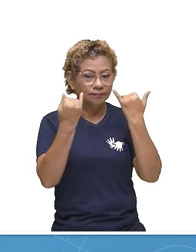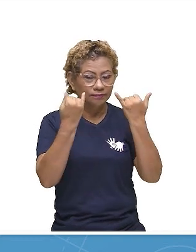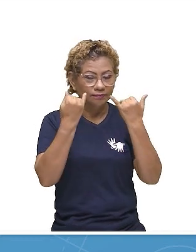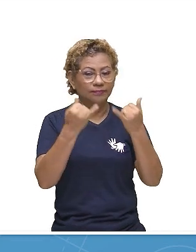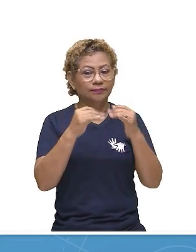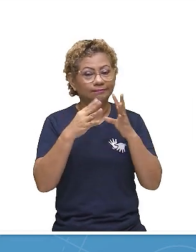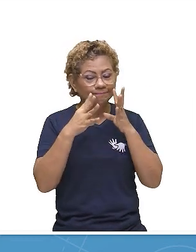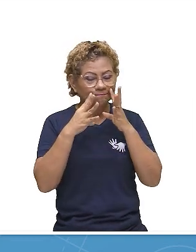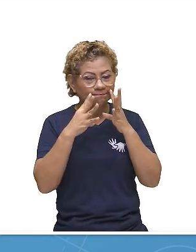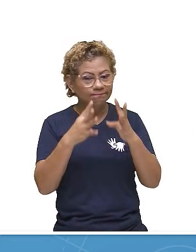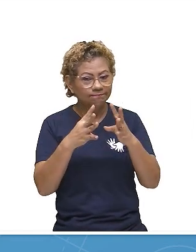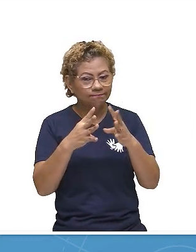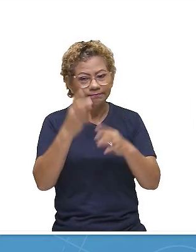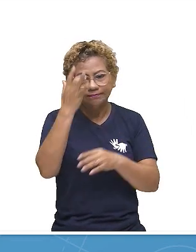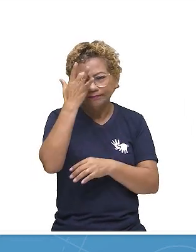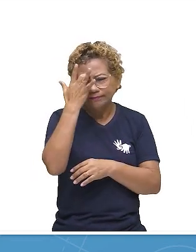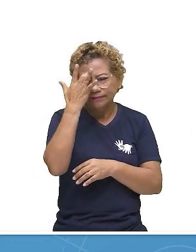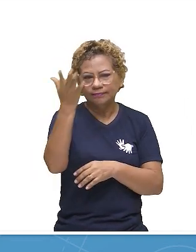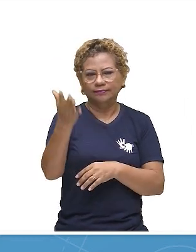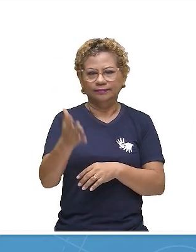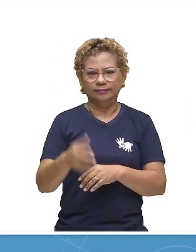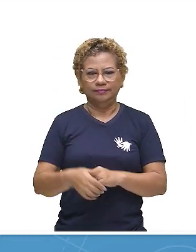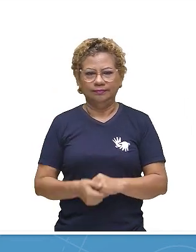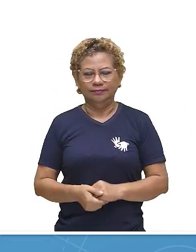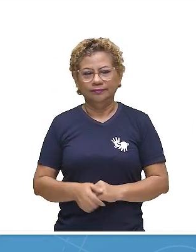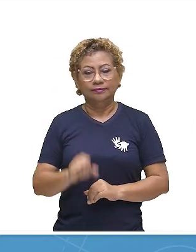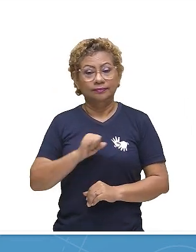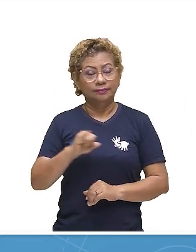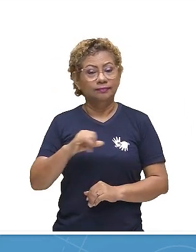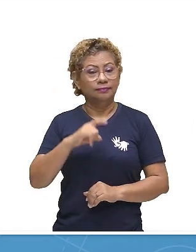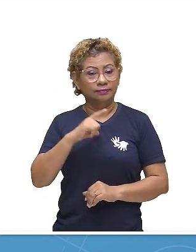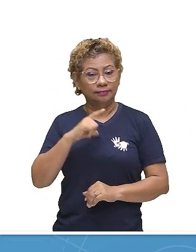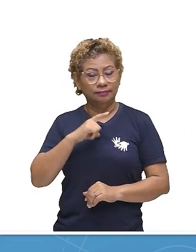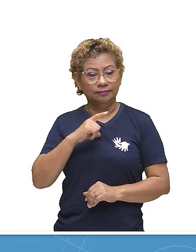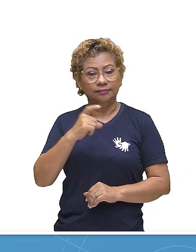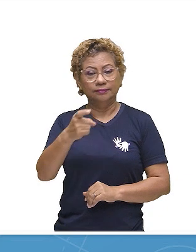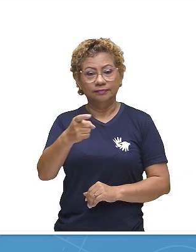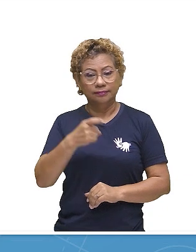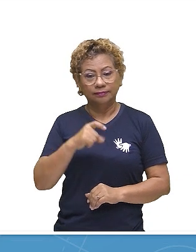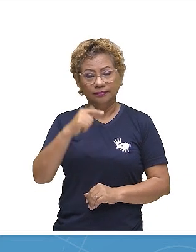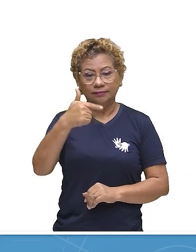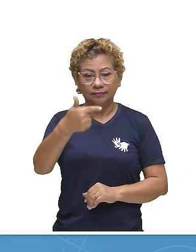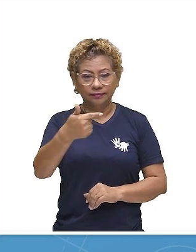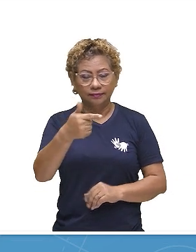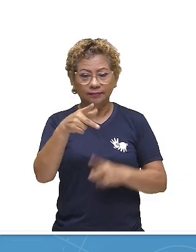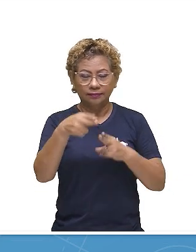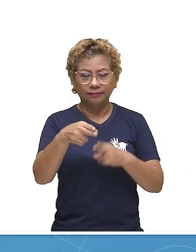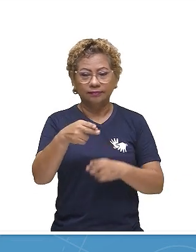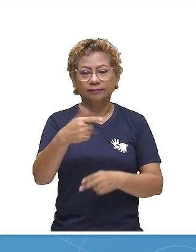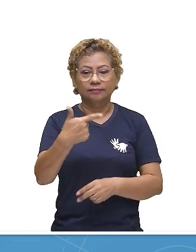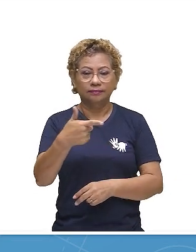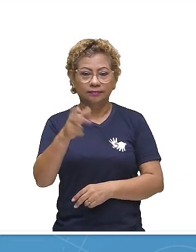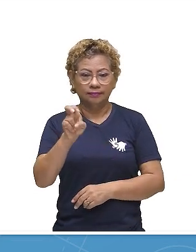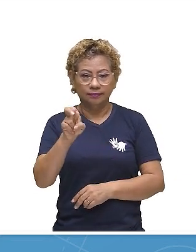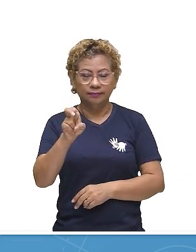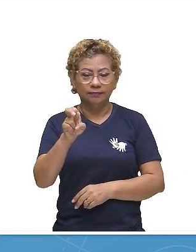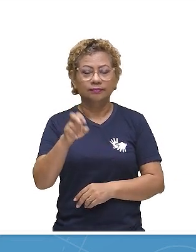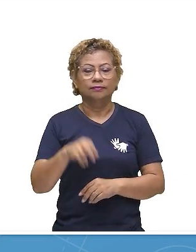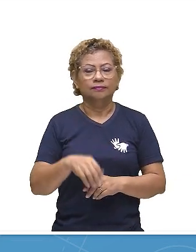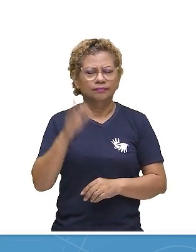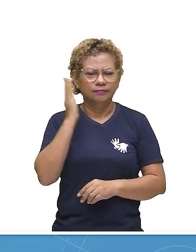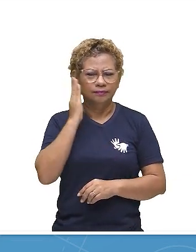muito fácil, né? Se eu tenho x ao quadrado igual a 25, eu tenho que determinar a